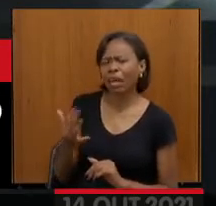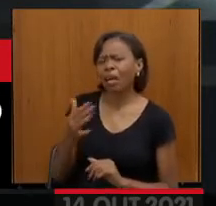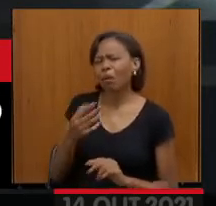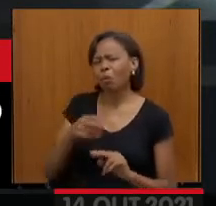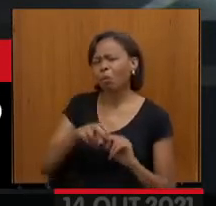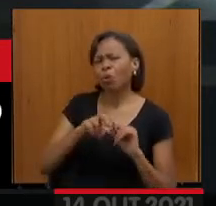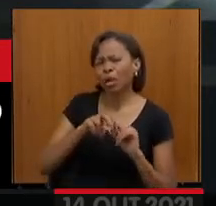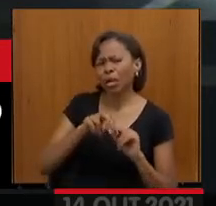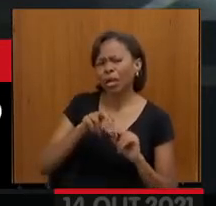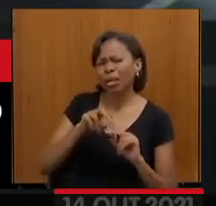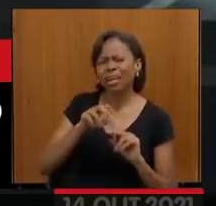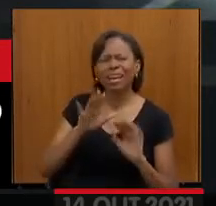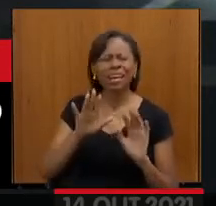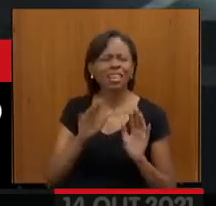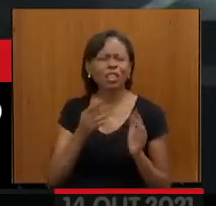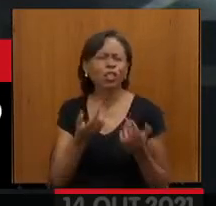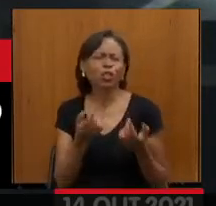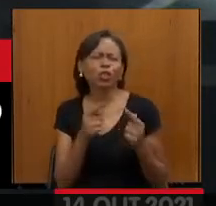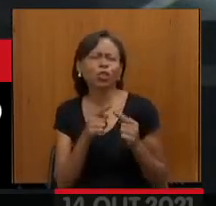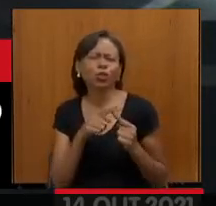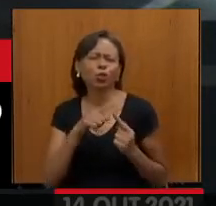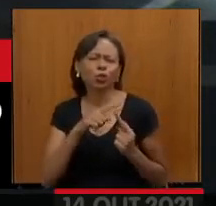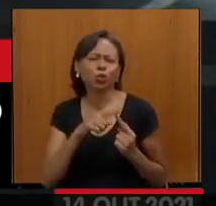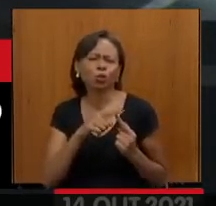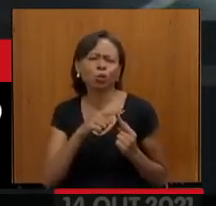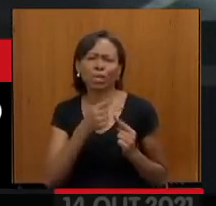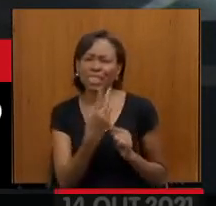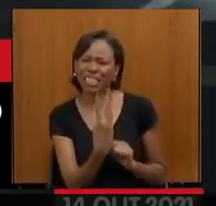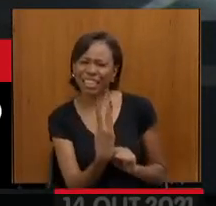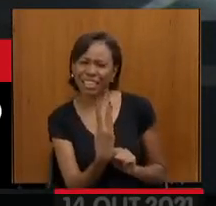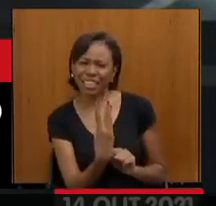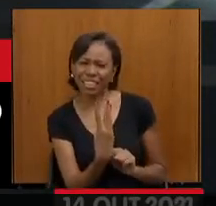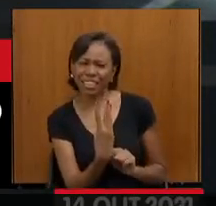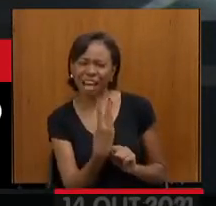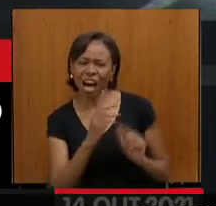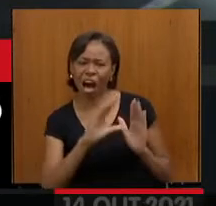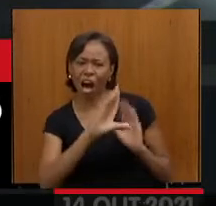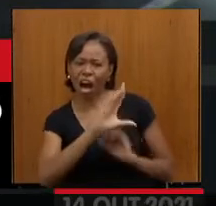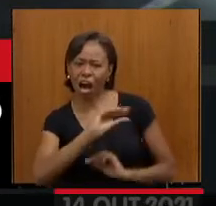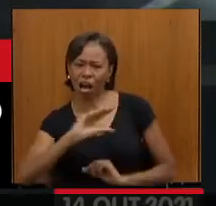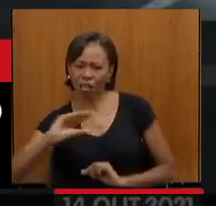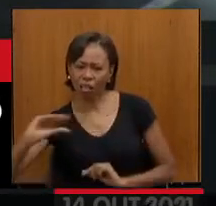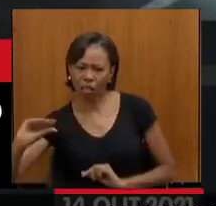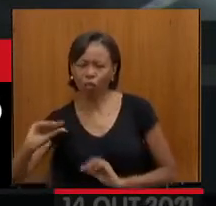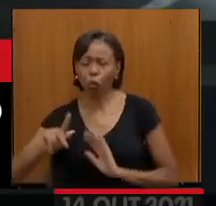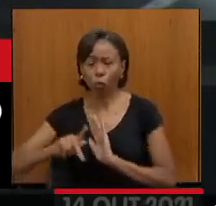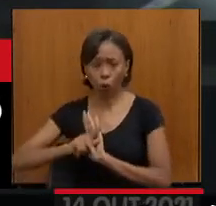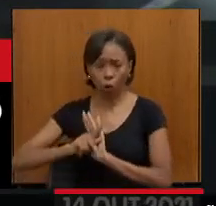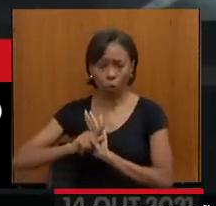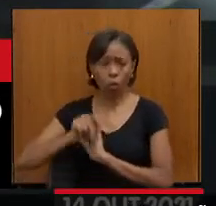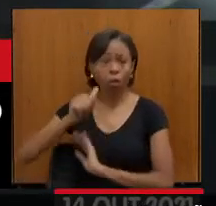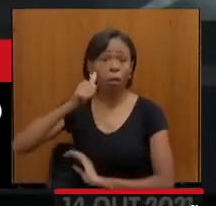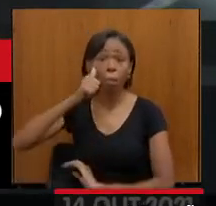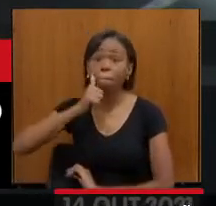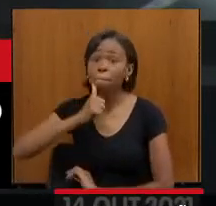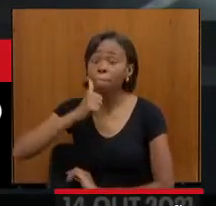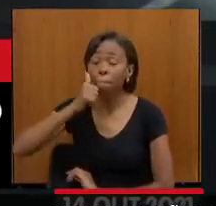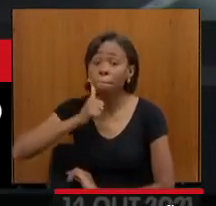né? O atraso da própria mulher, enfim, da família, do seu entorno, e não por culpa